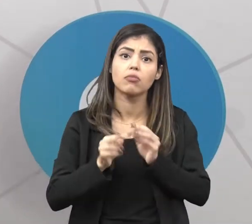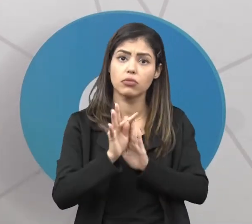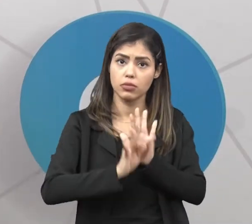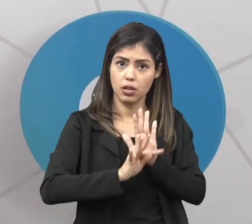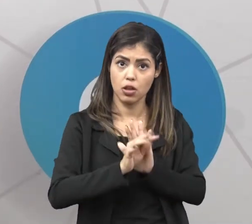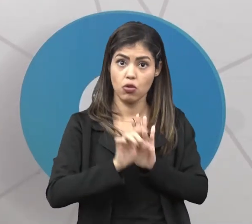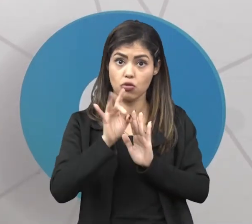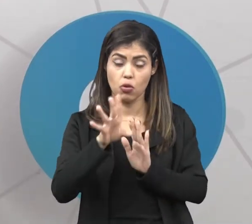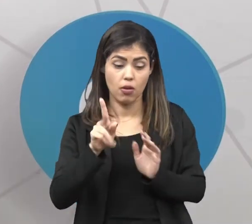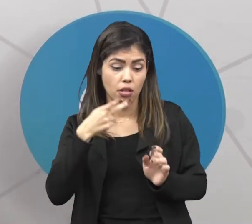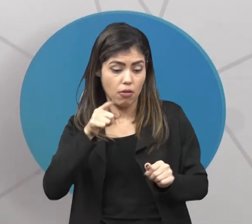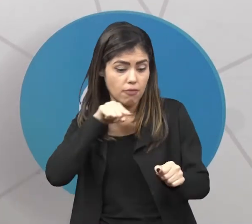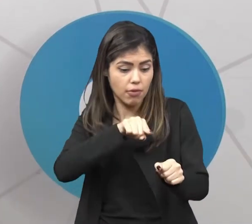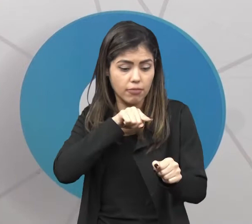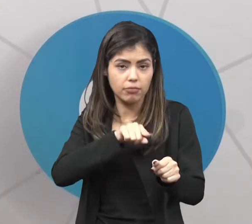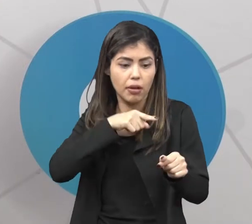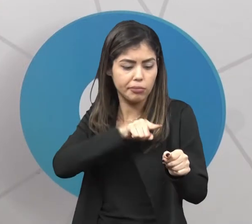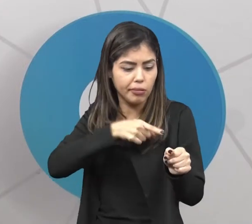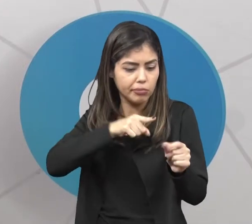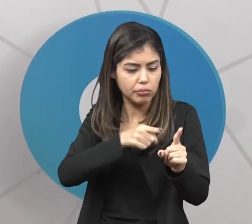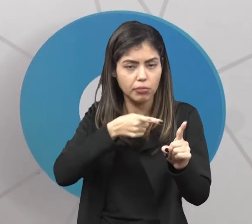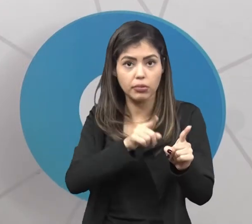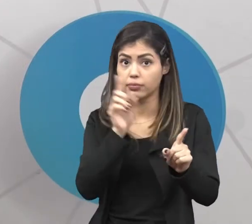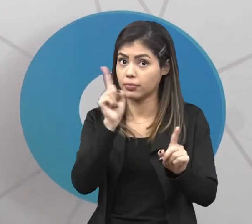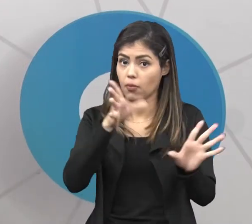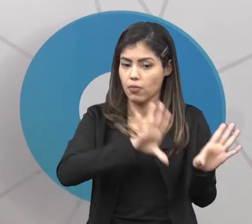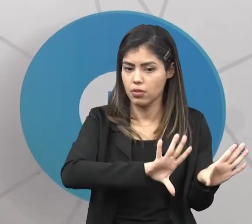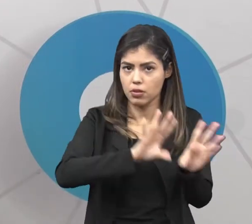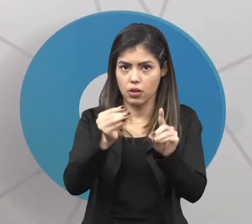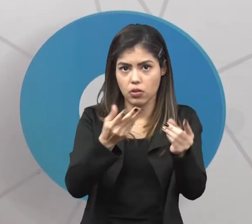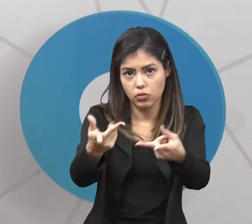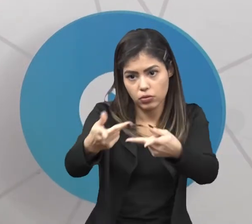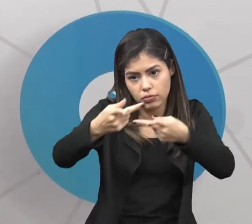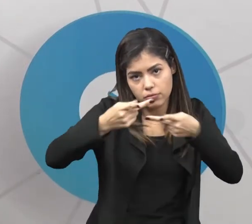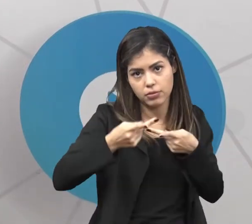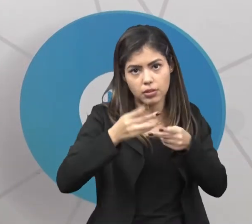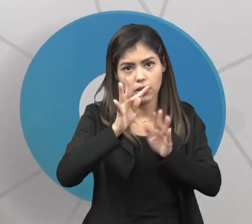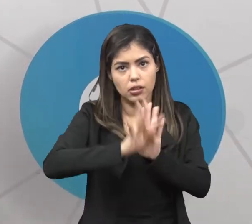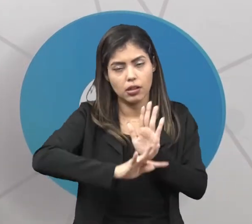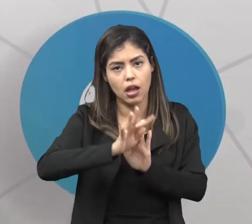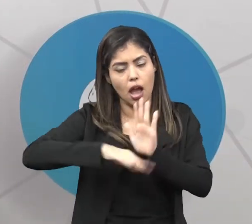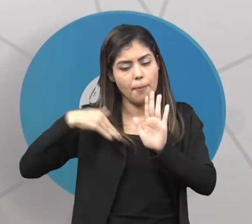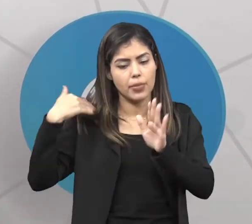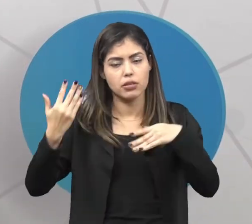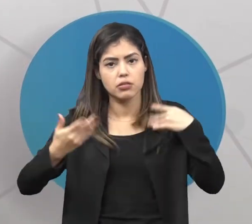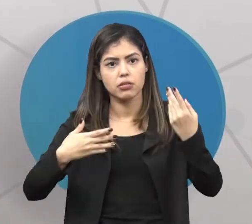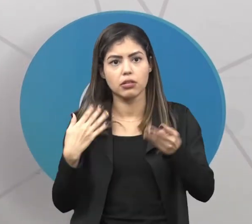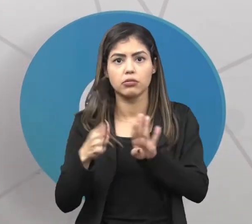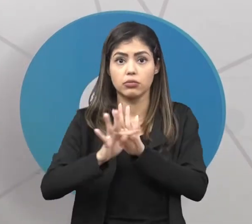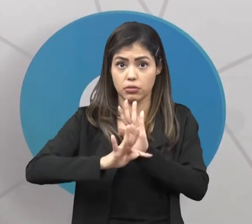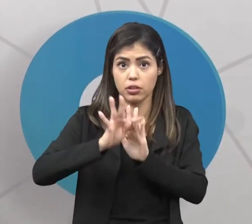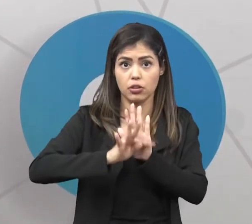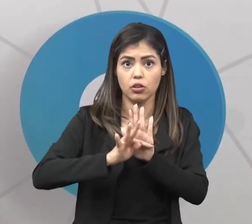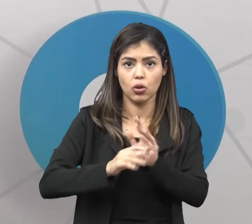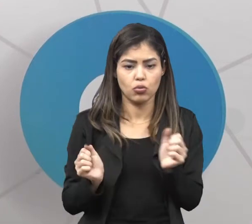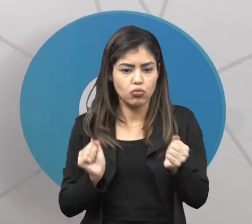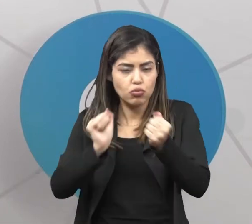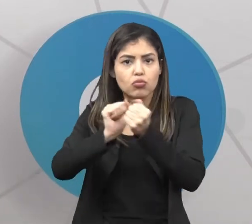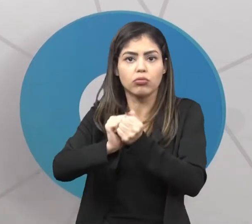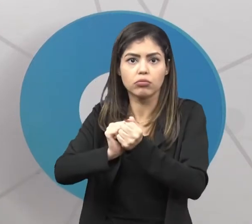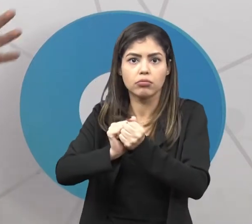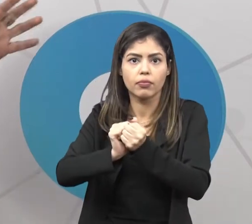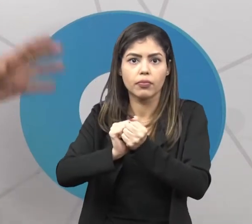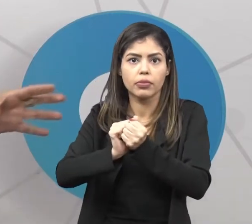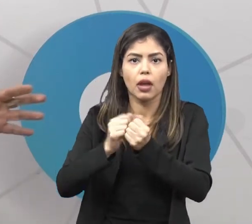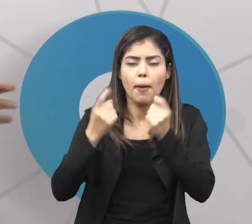tenta te persuadir. Ele te convida a passear pelo texto junto com as conclusões que ele tira, né,